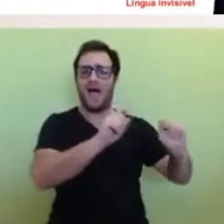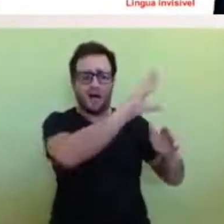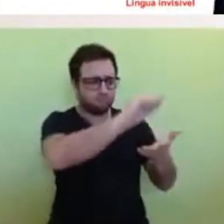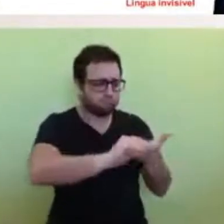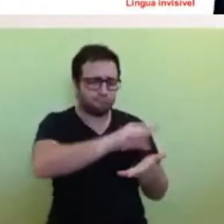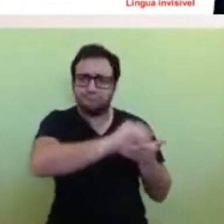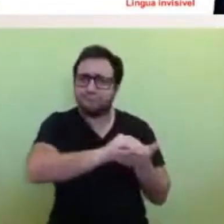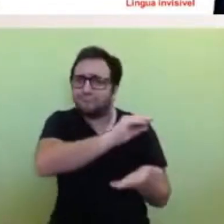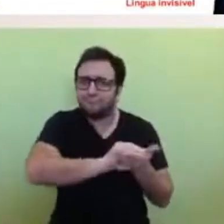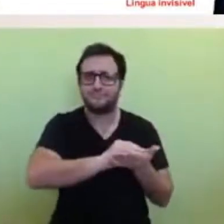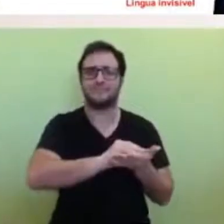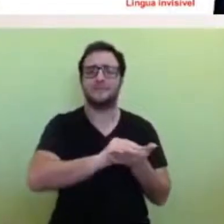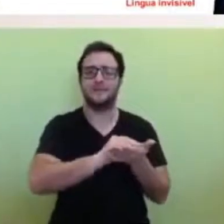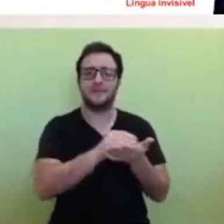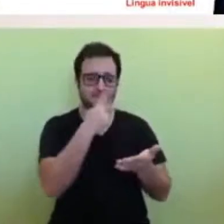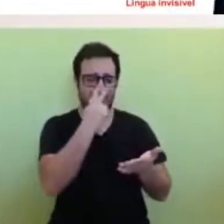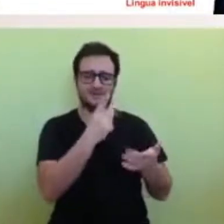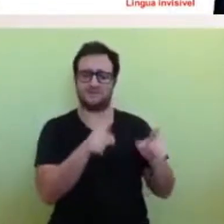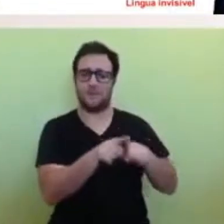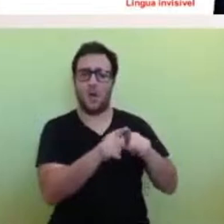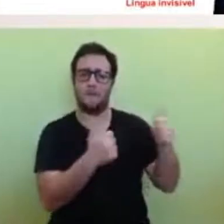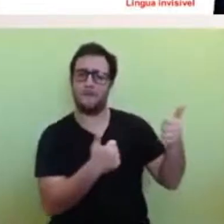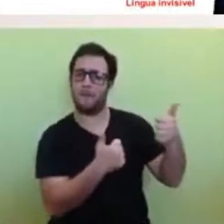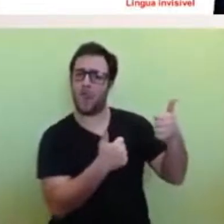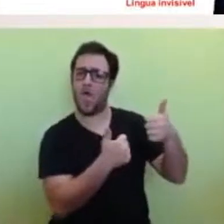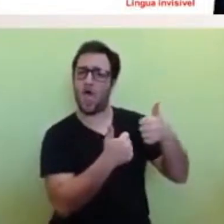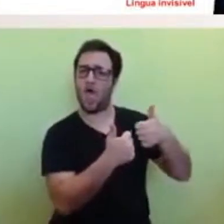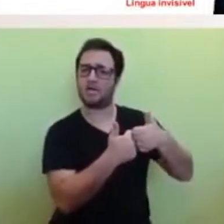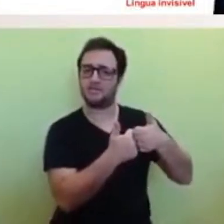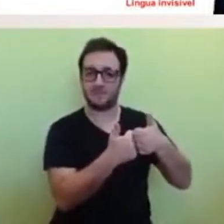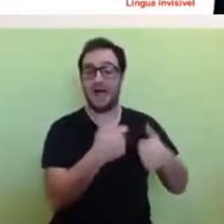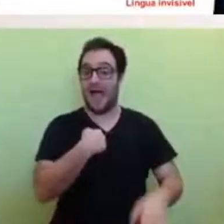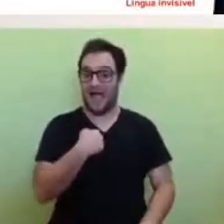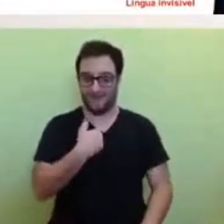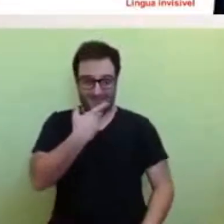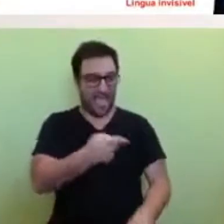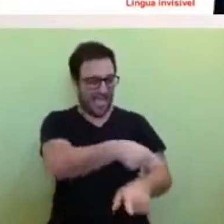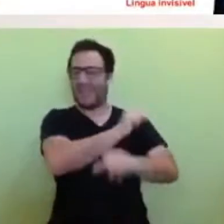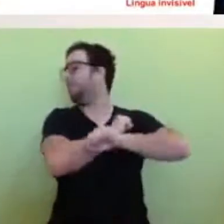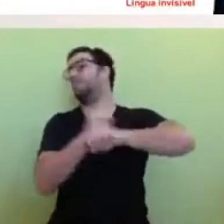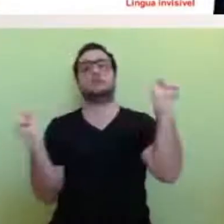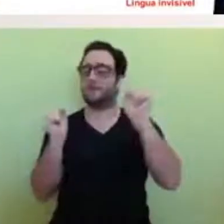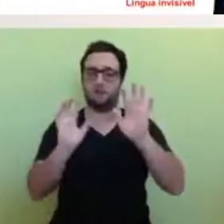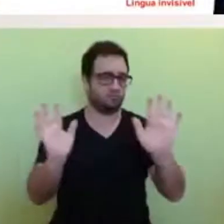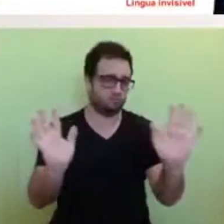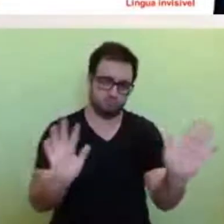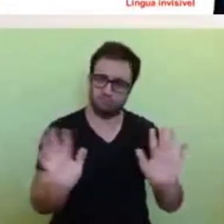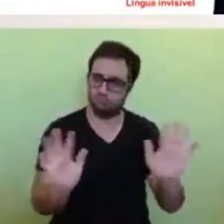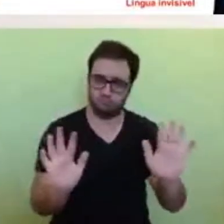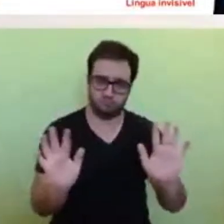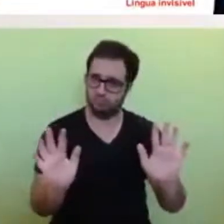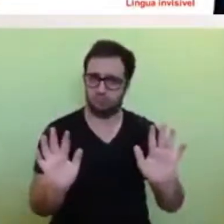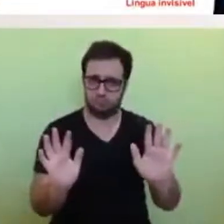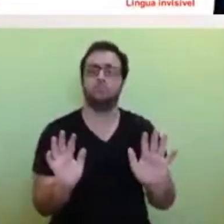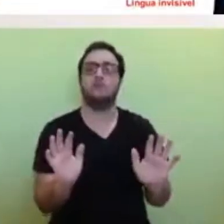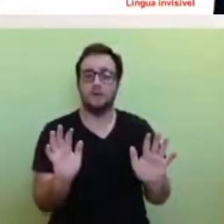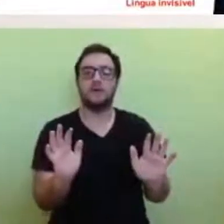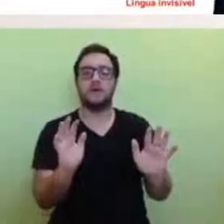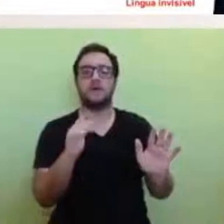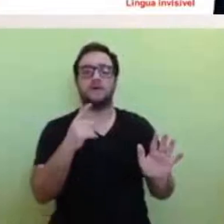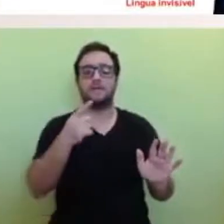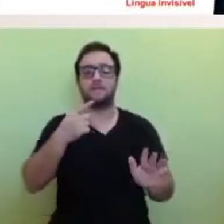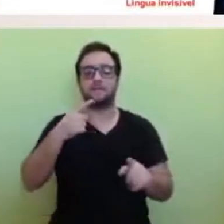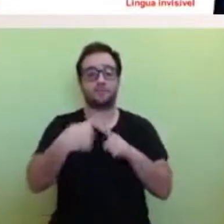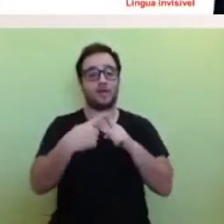da escrita, na verdade, do que as línguas orais. O que acontece é que nós já somos acostumados, desde que nascemos e